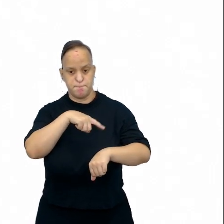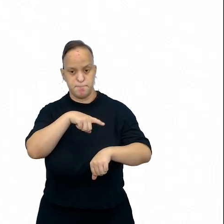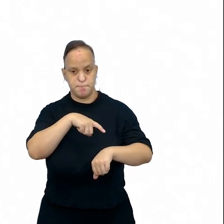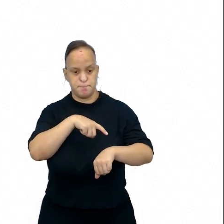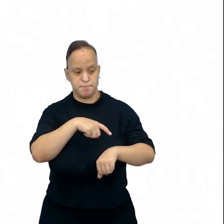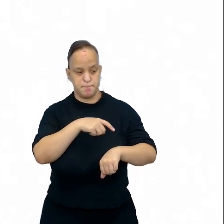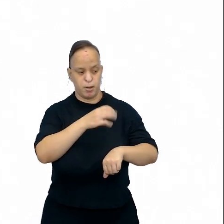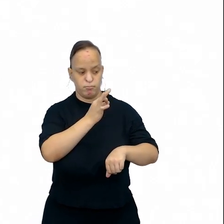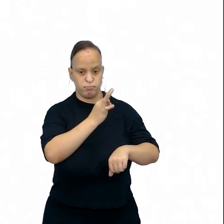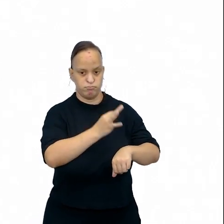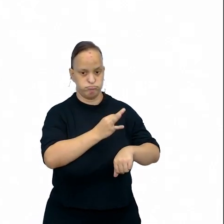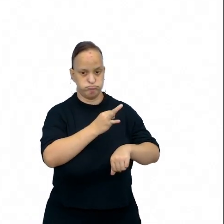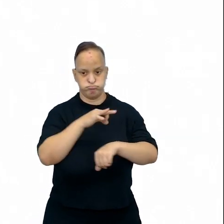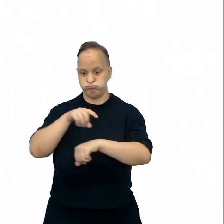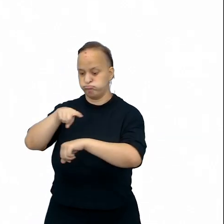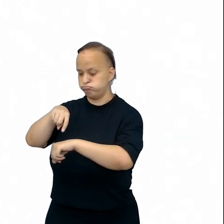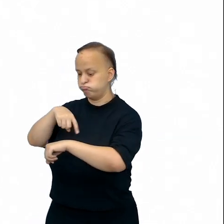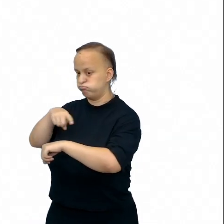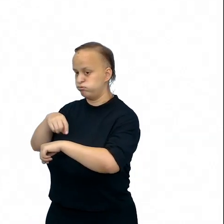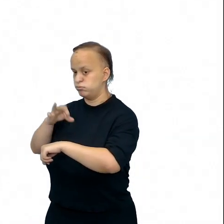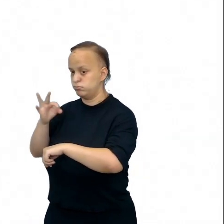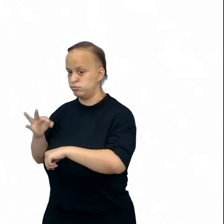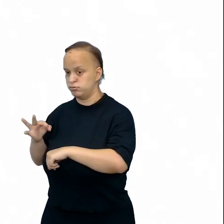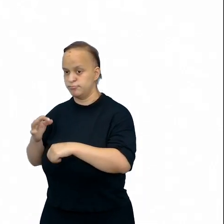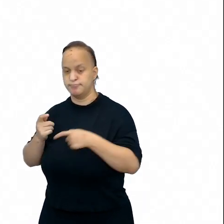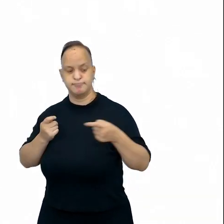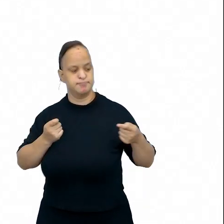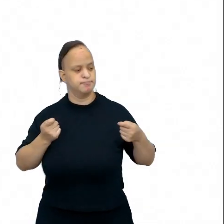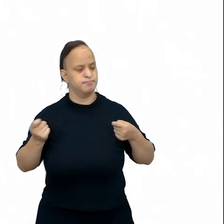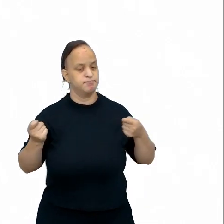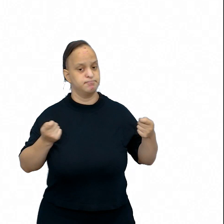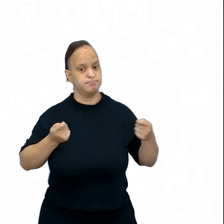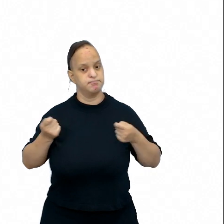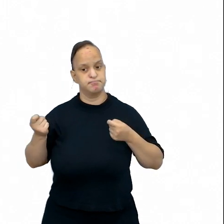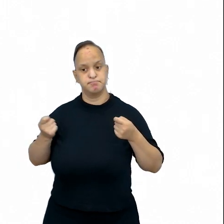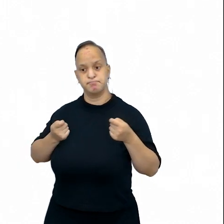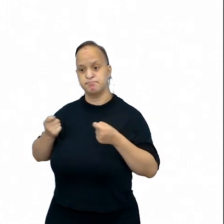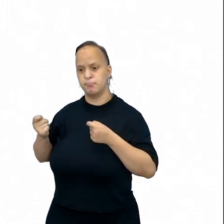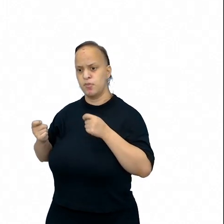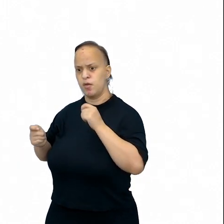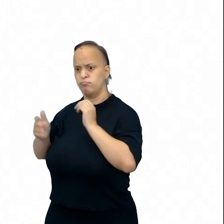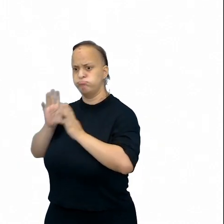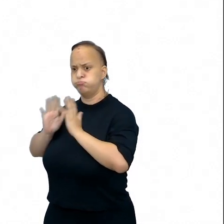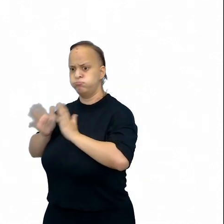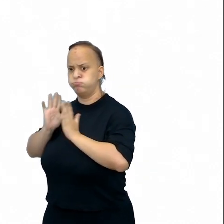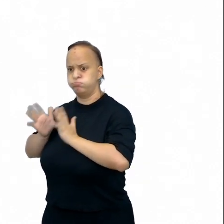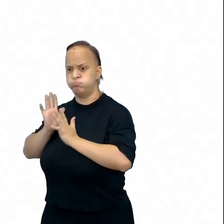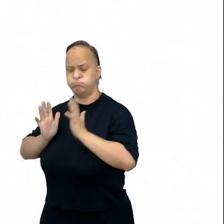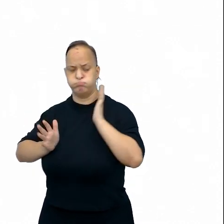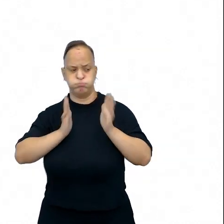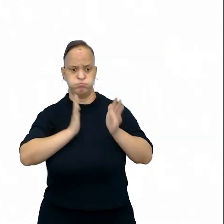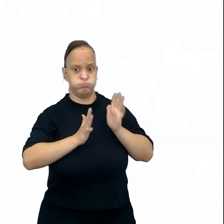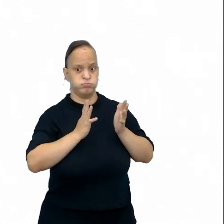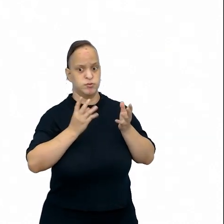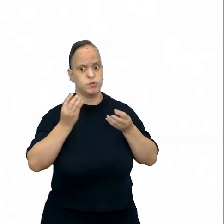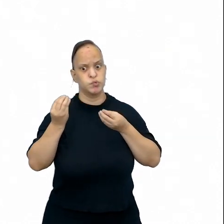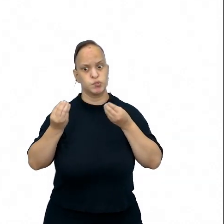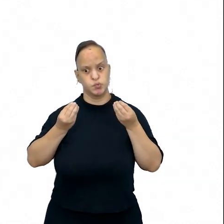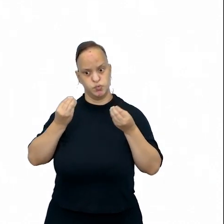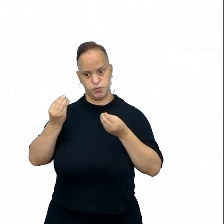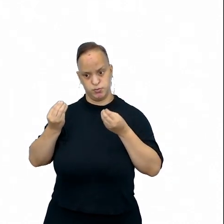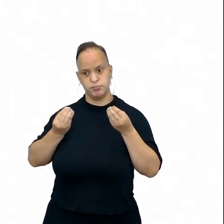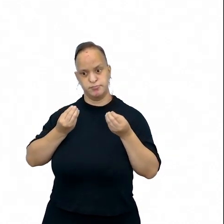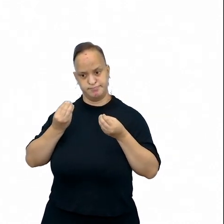debatedores, respeitando-se a questão do turno das falas, né? Então, isso também, o moderador é uma